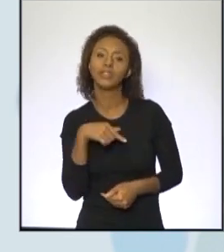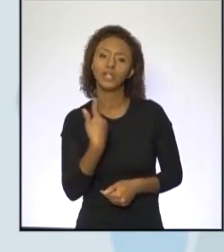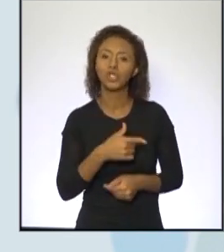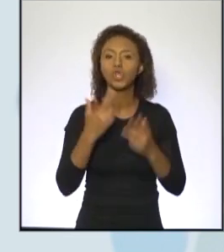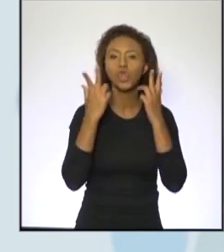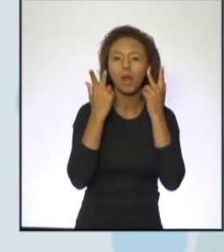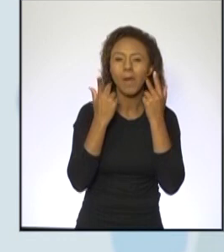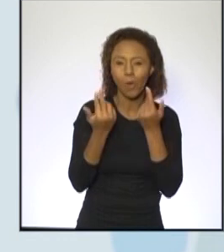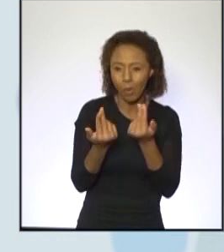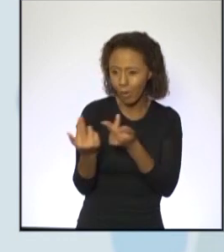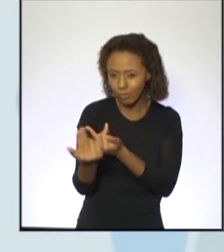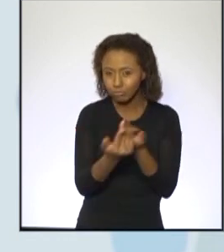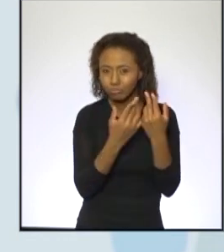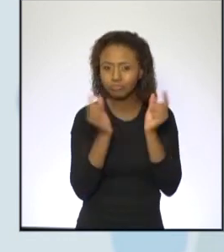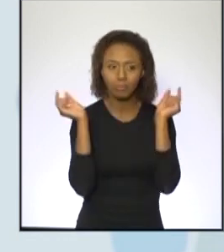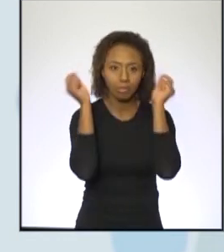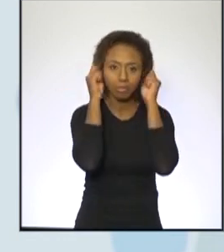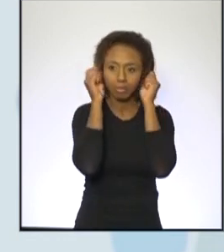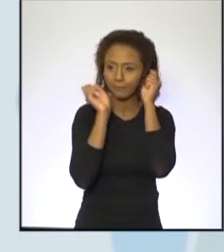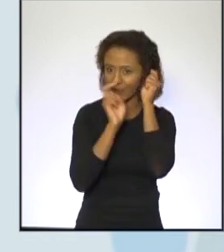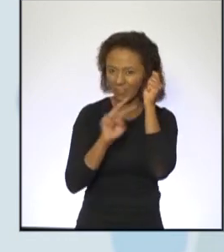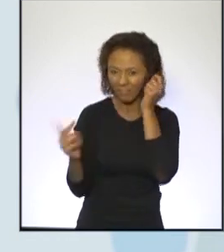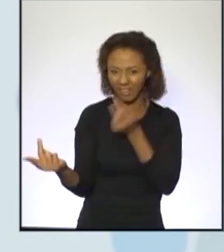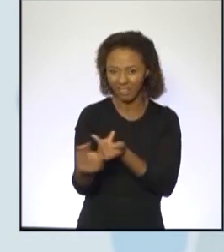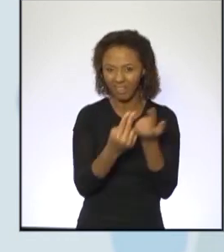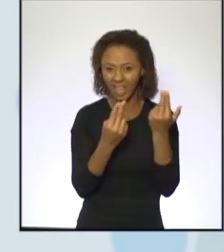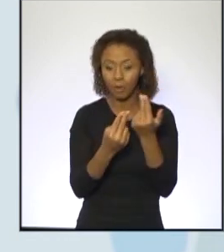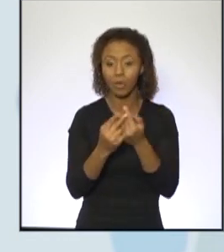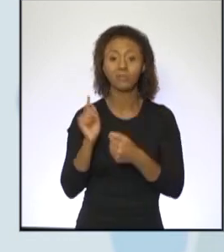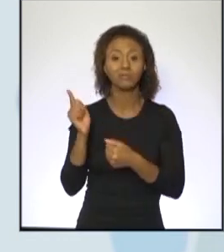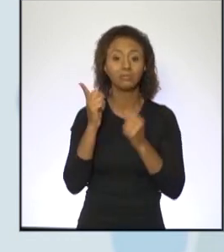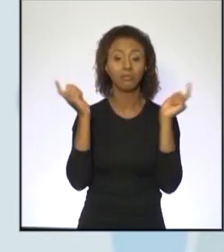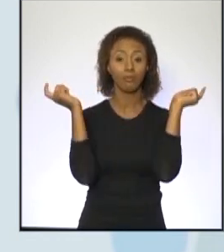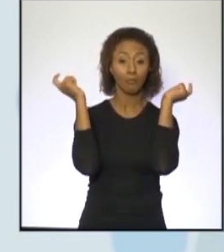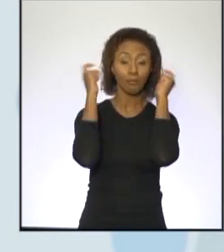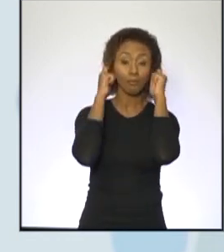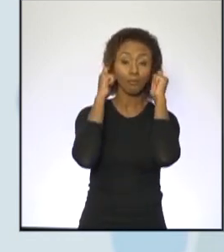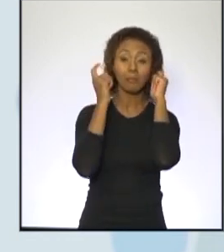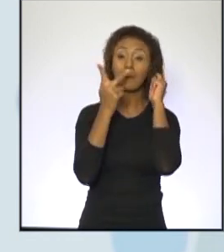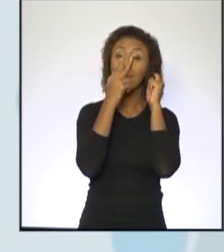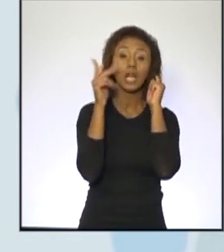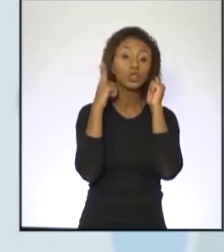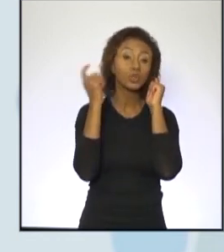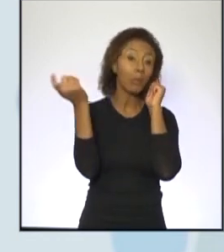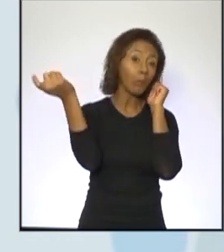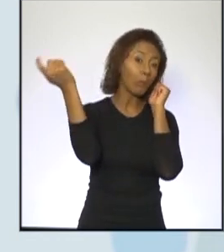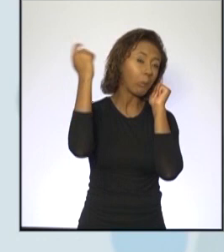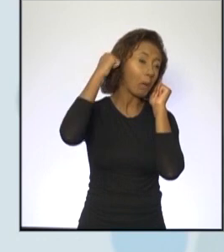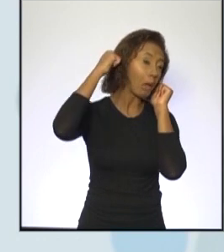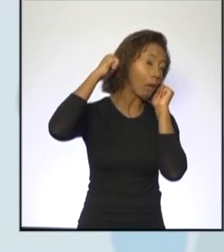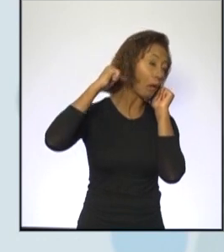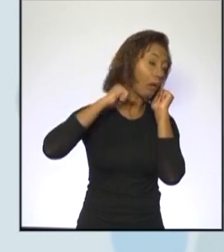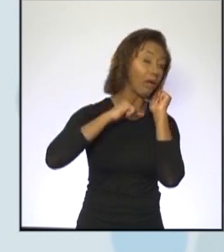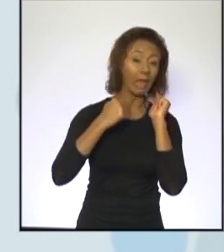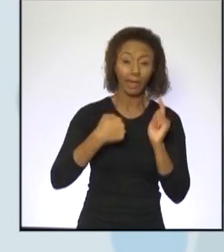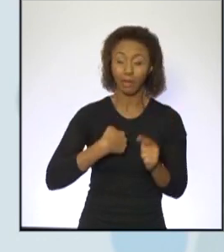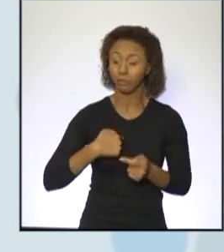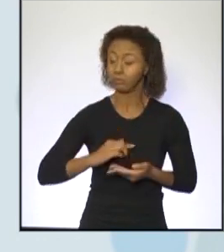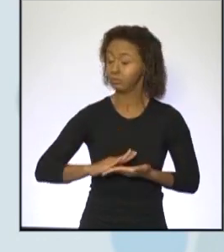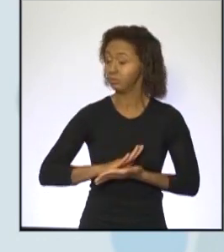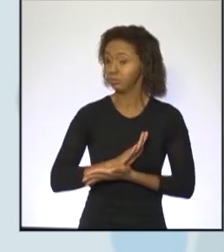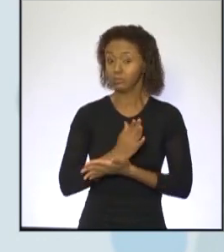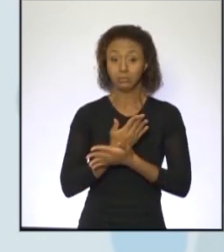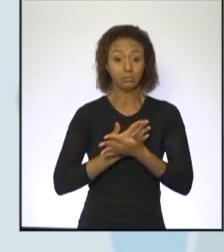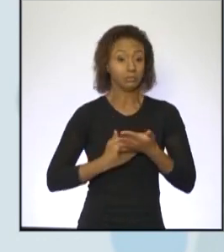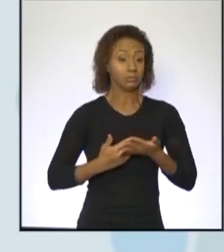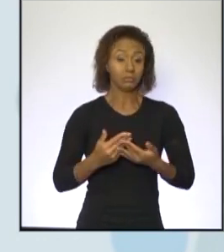fone branquinho, ele entra nos nossos ouvidos. A mim, particularmente, eu sinto um desconforto terrível, porque eu